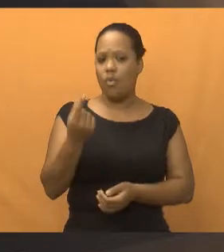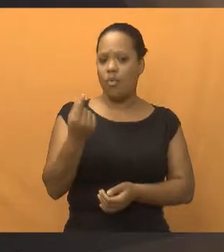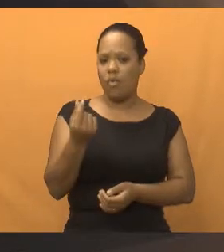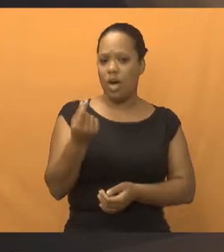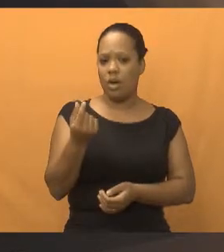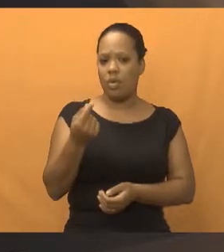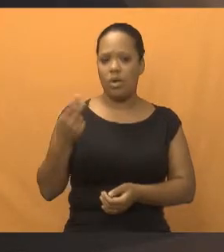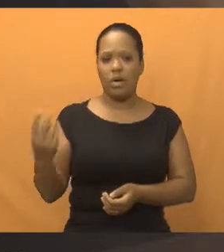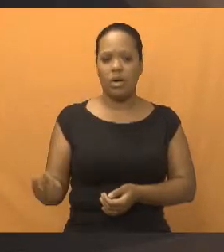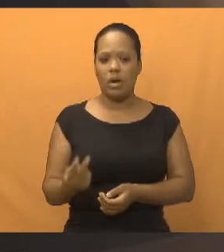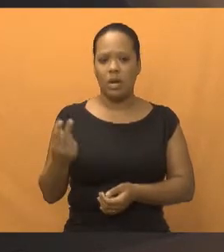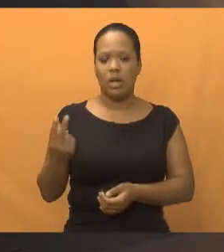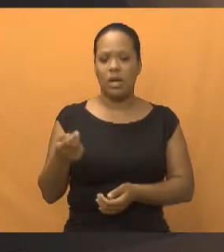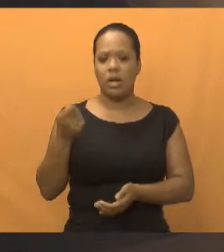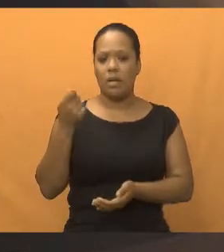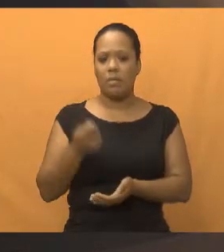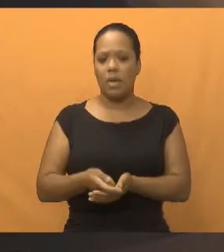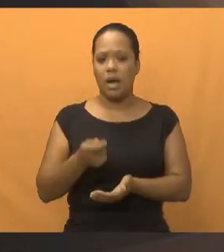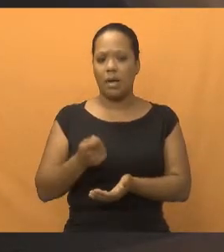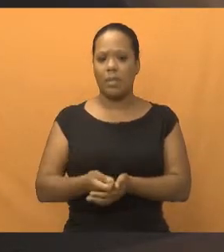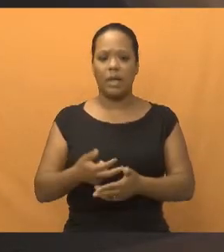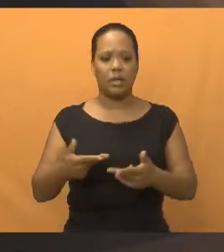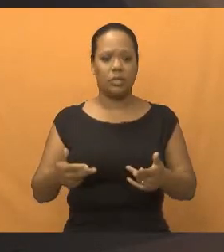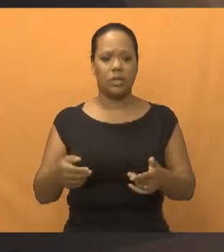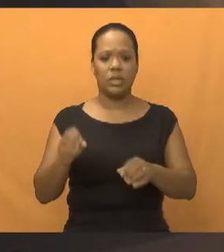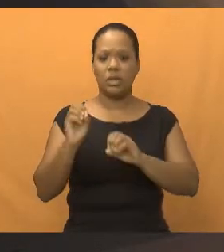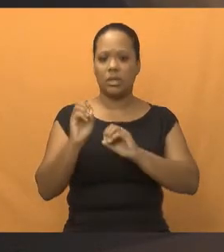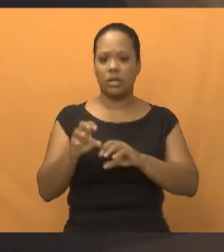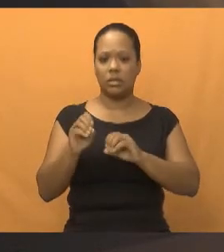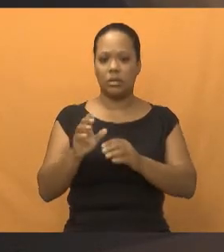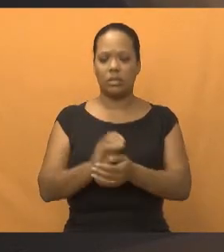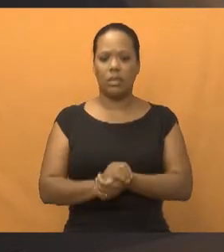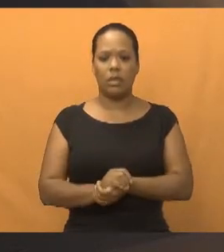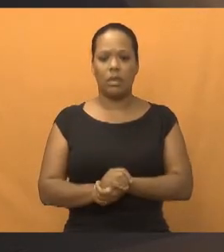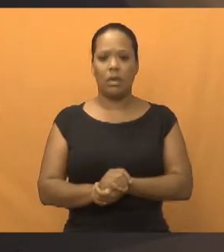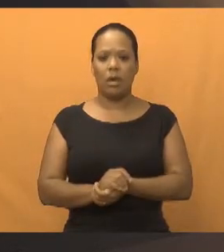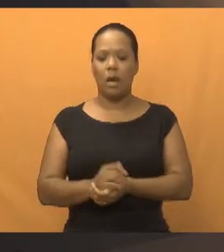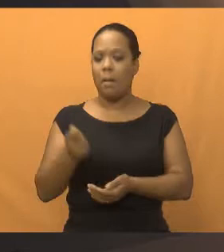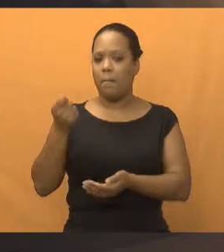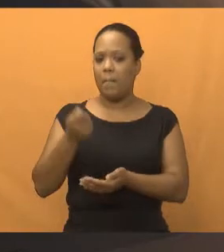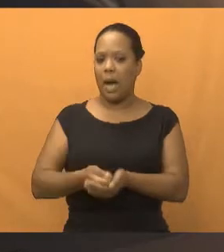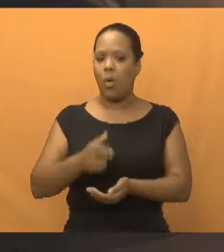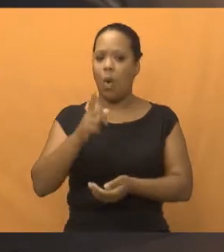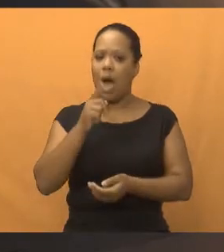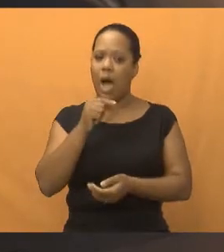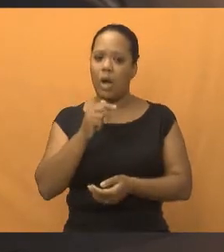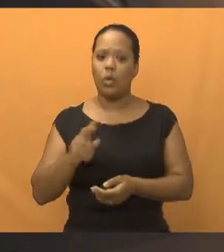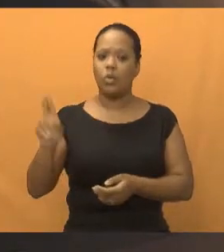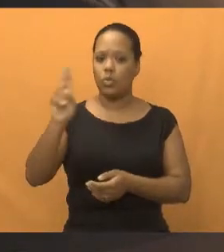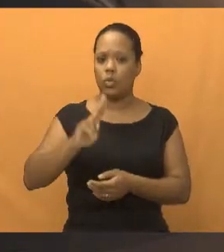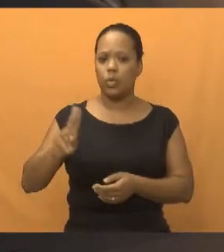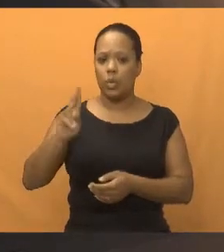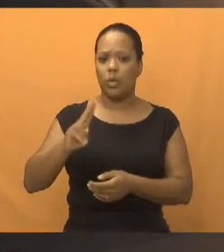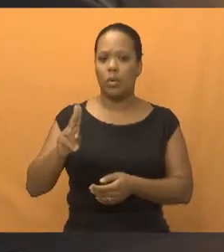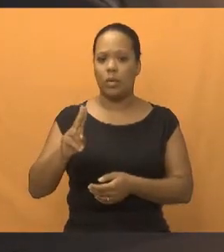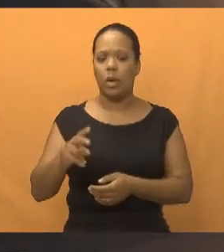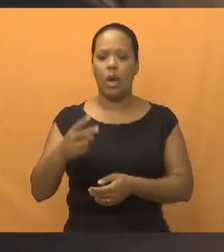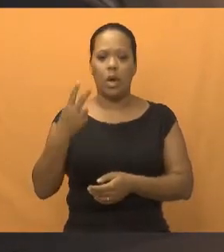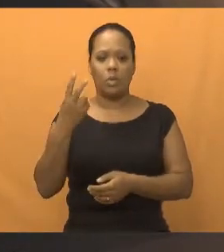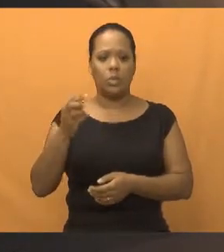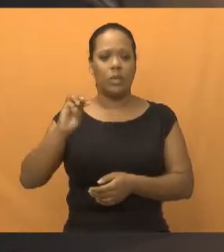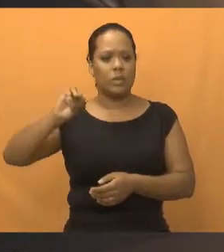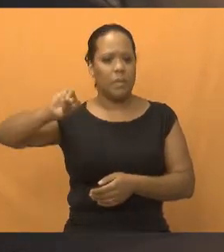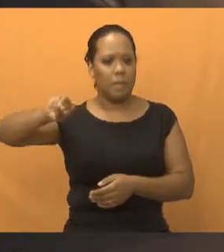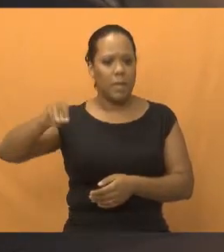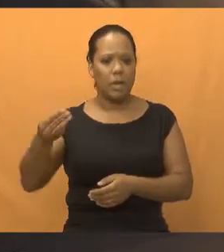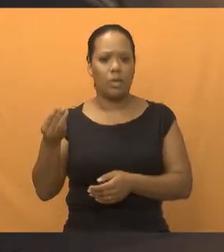questão de prioridade. Eles colocaram a dívida para pagar a água, não pagaram e talvez tenham usado o dinheiro para gastar 2 milhões